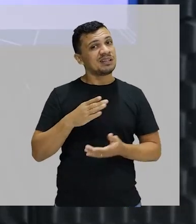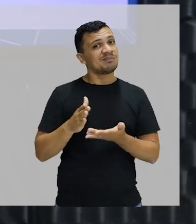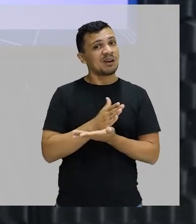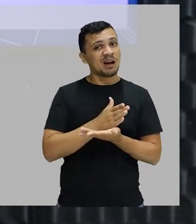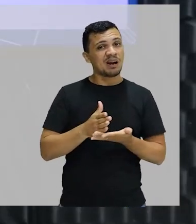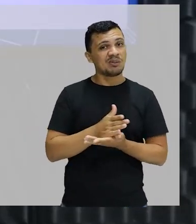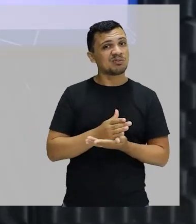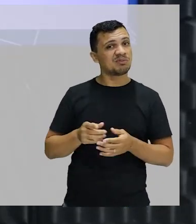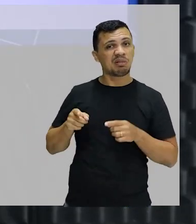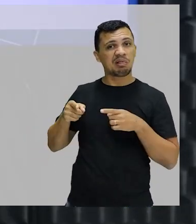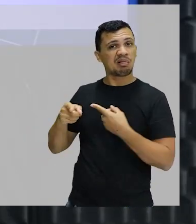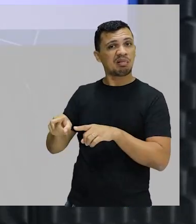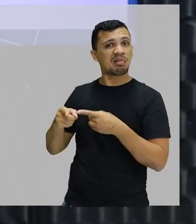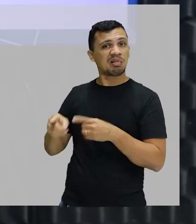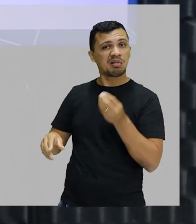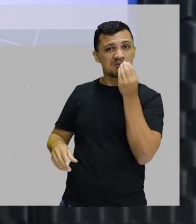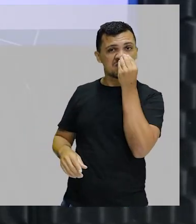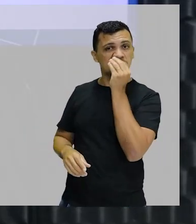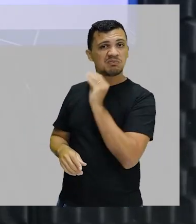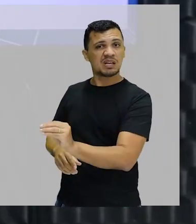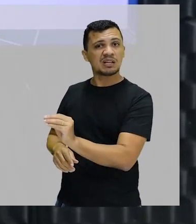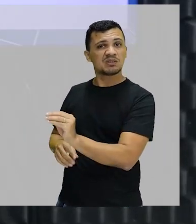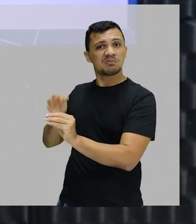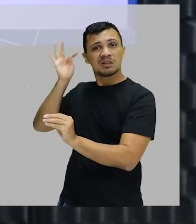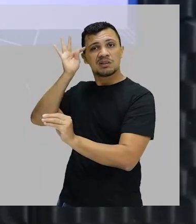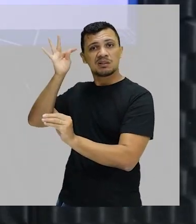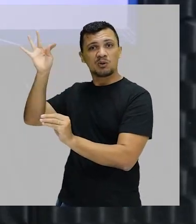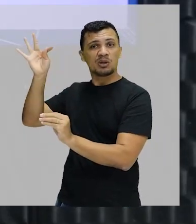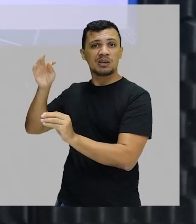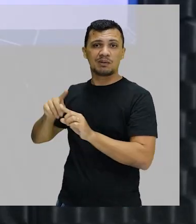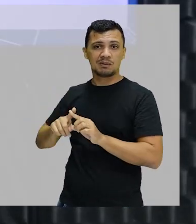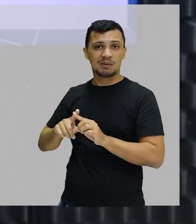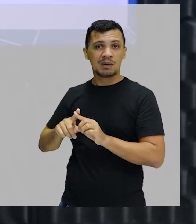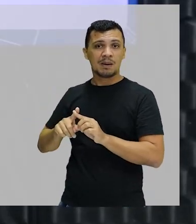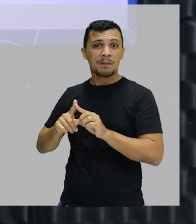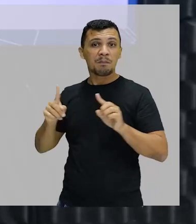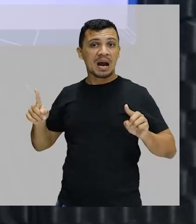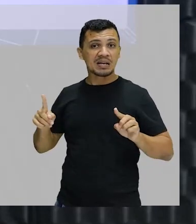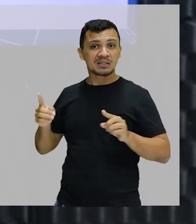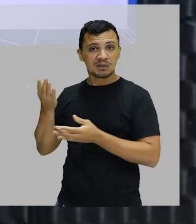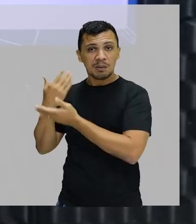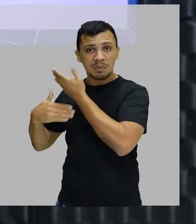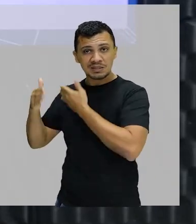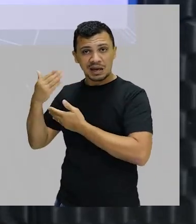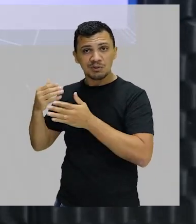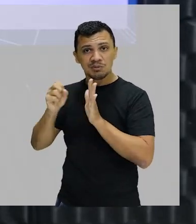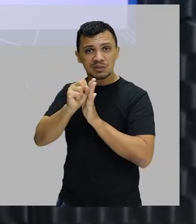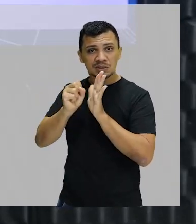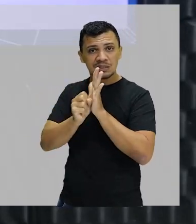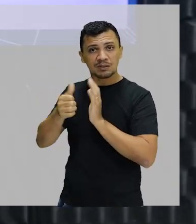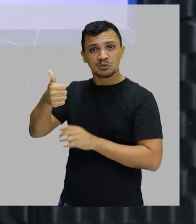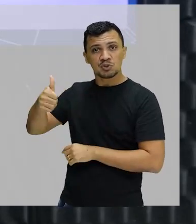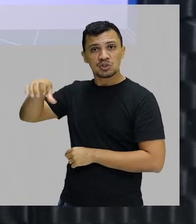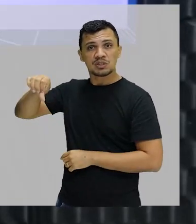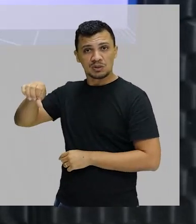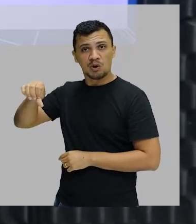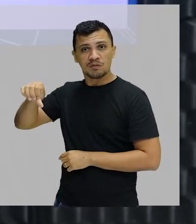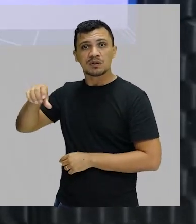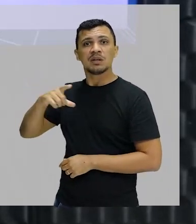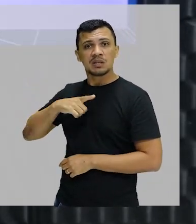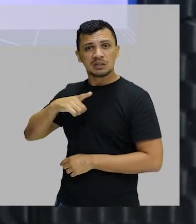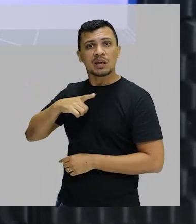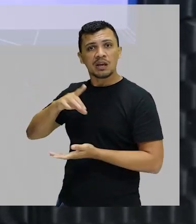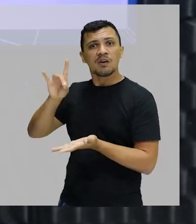certa negação dessa teoria hoje. Mas na época, não. Na época havia uma legitimação